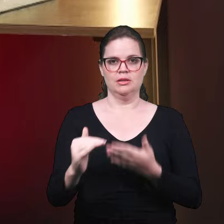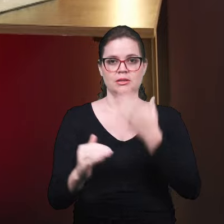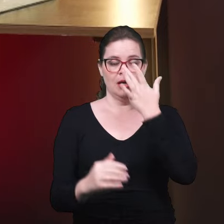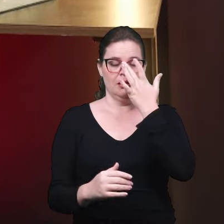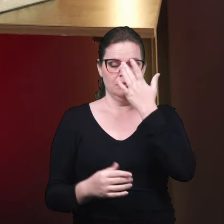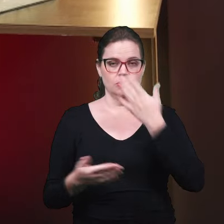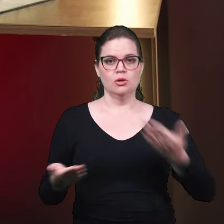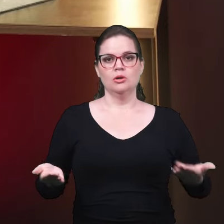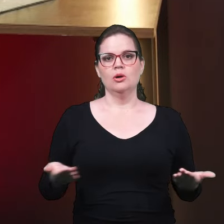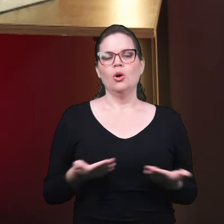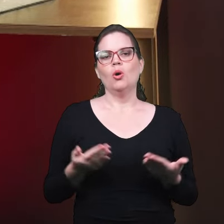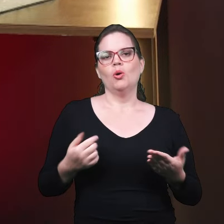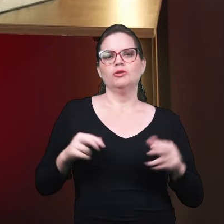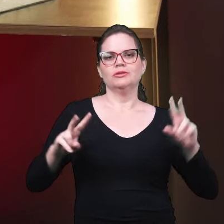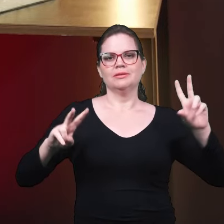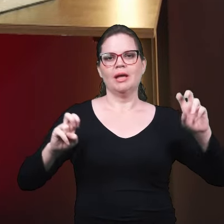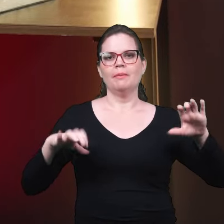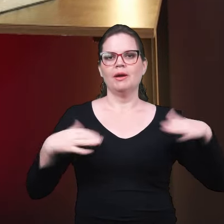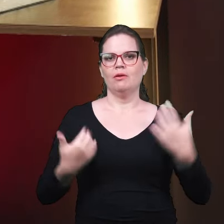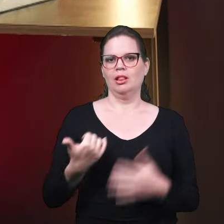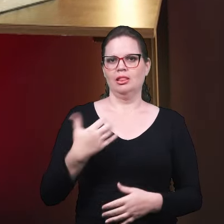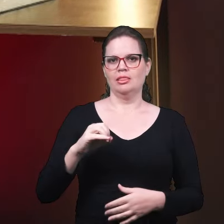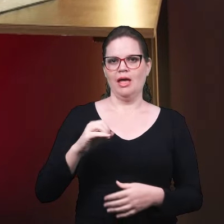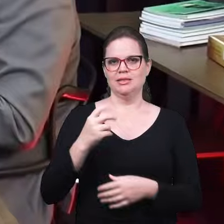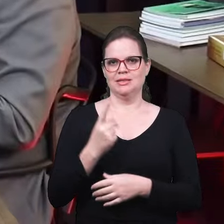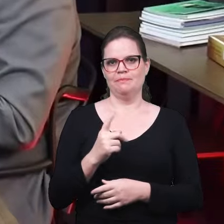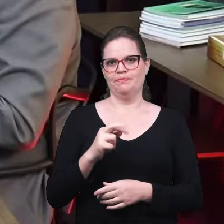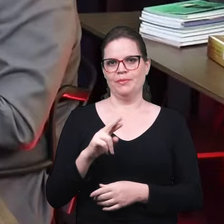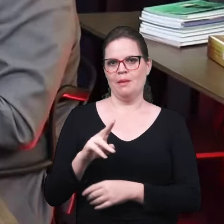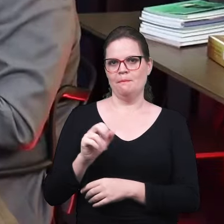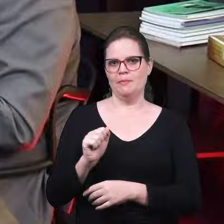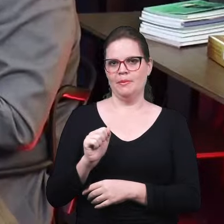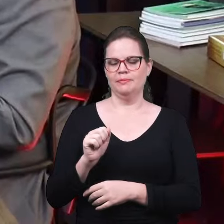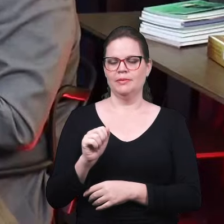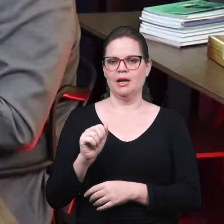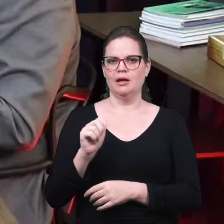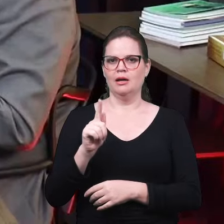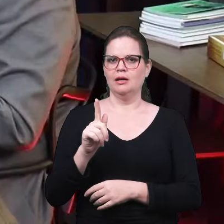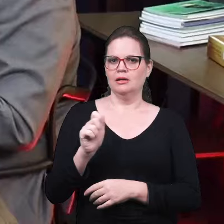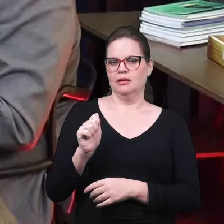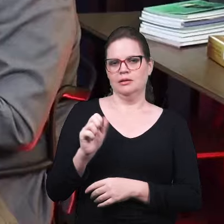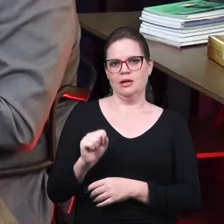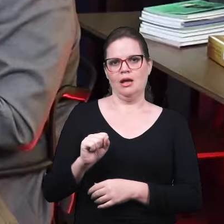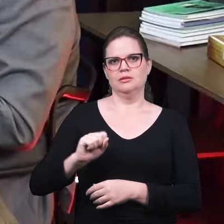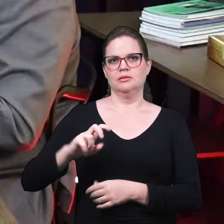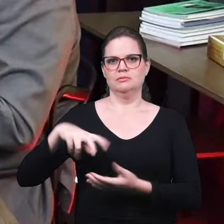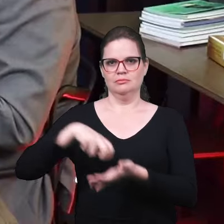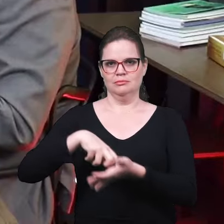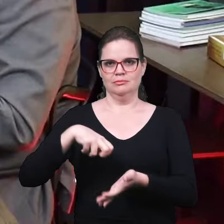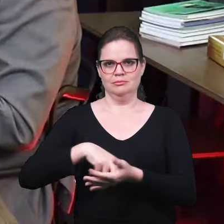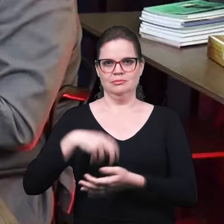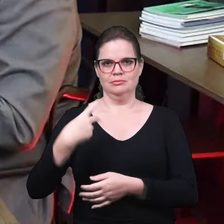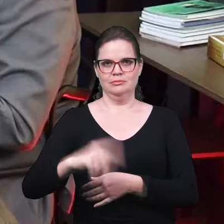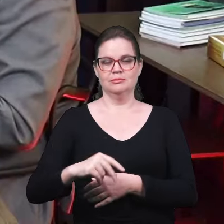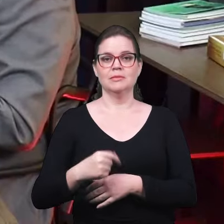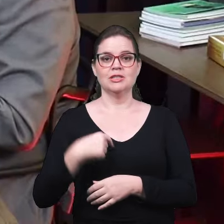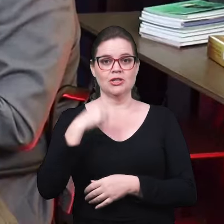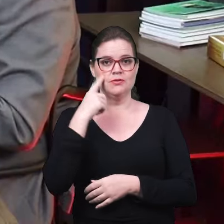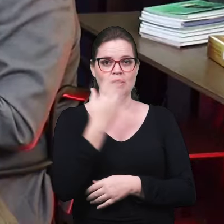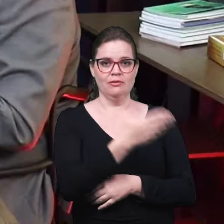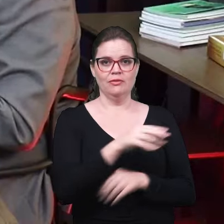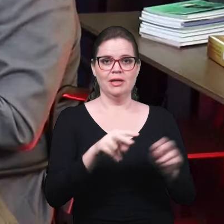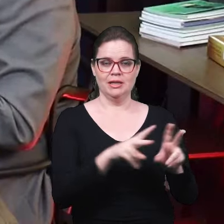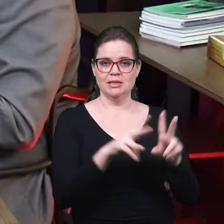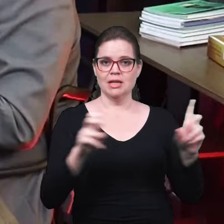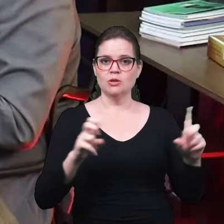nosso episódio são as 10 pragas, porque nós vamos ver esses sinais. Eu vou até usar essa expressão maravilhosa da